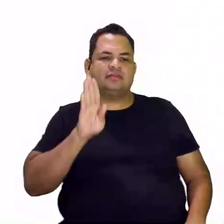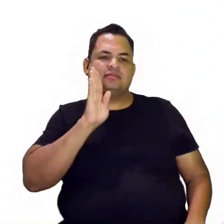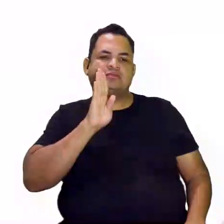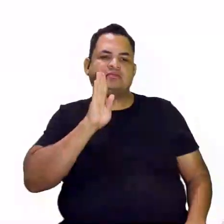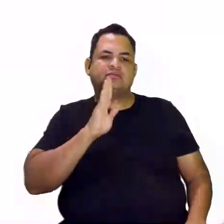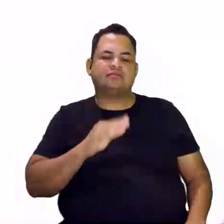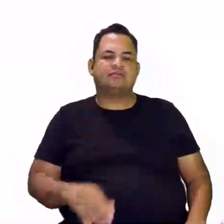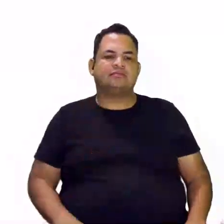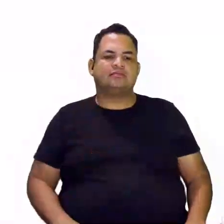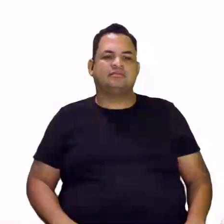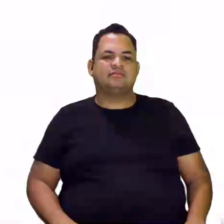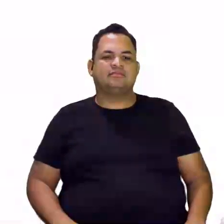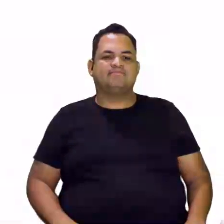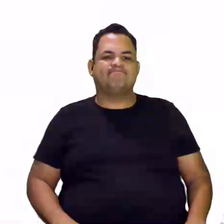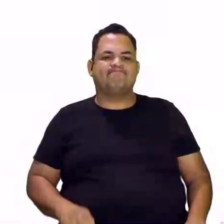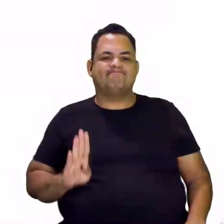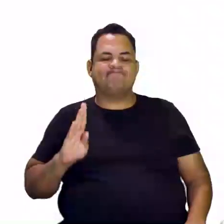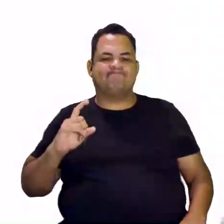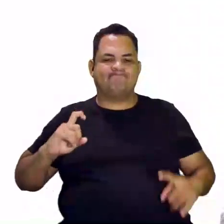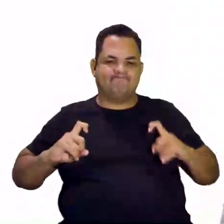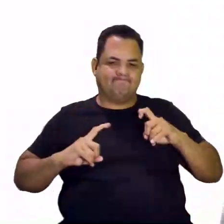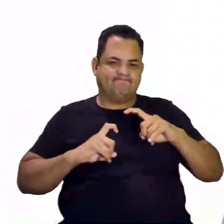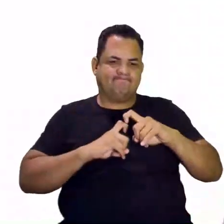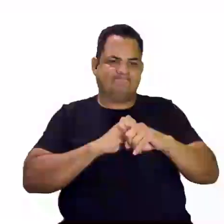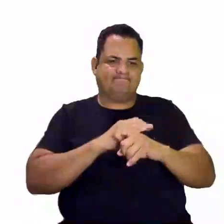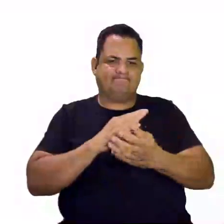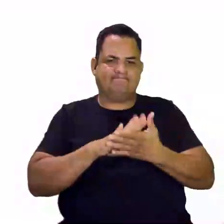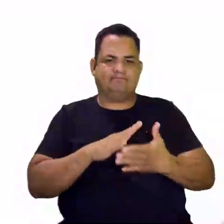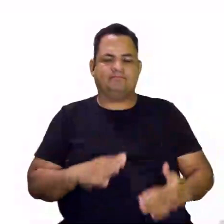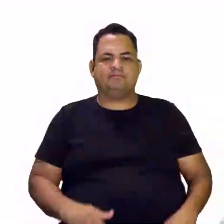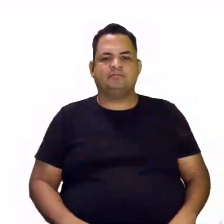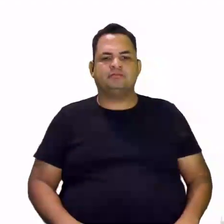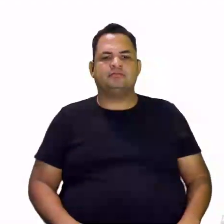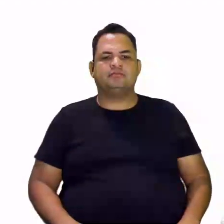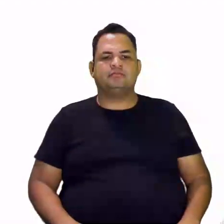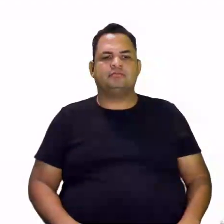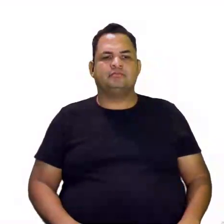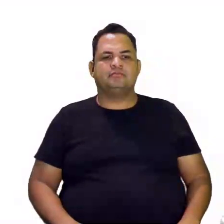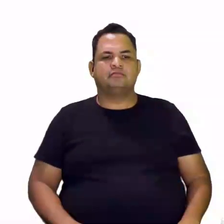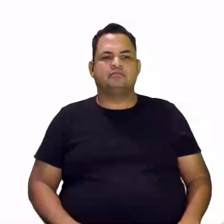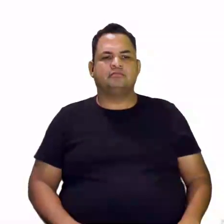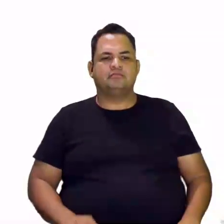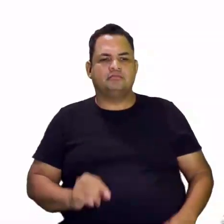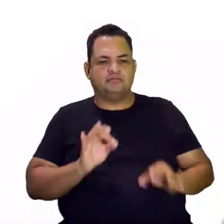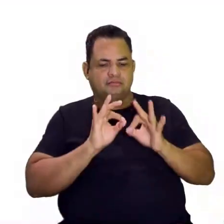legal de uma bactéria que nada menos, nada mais mede